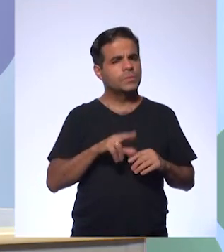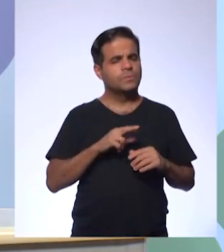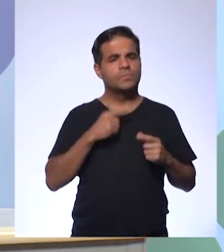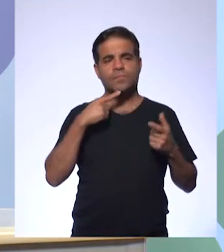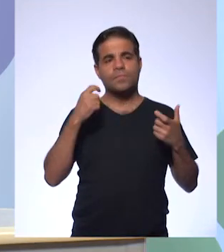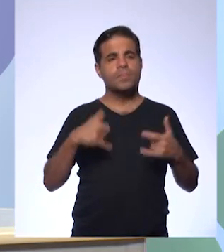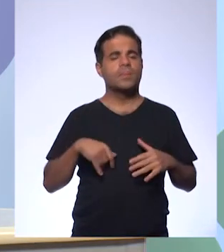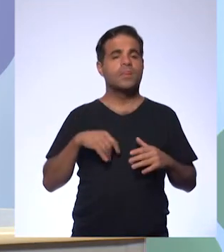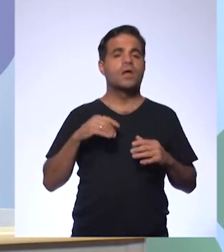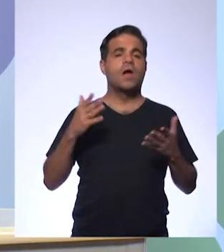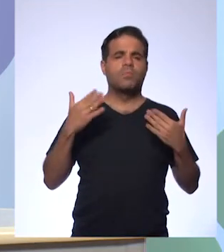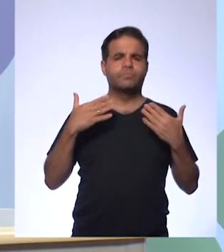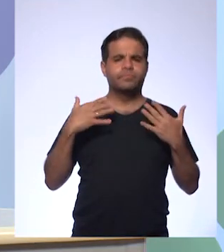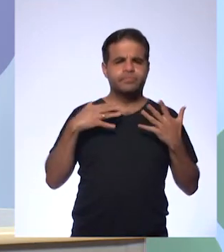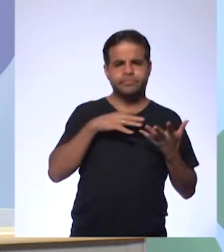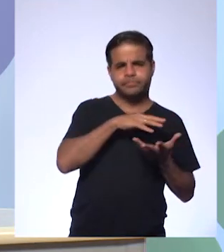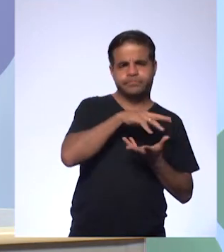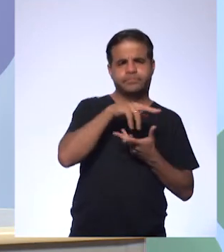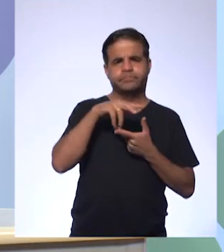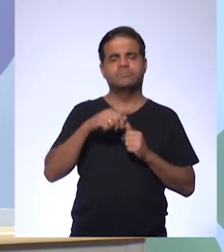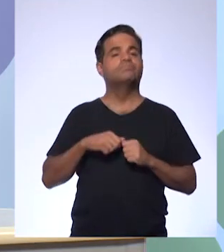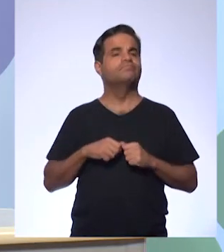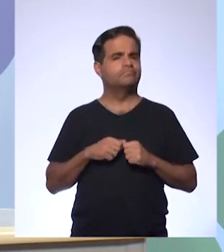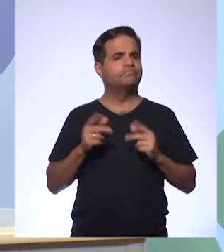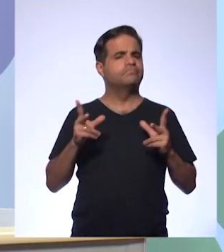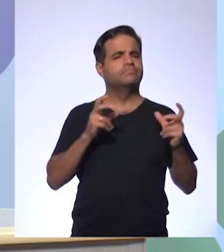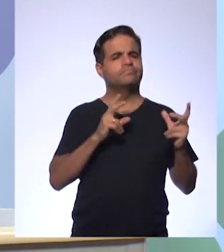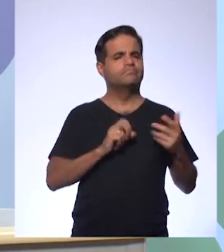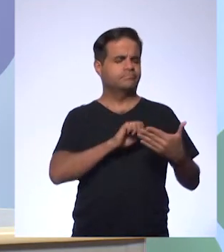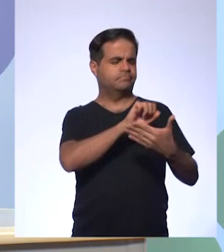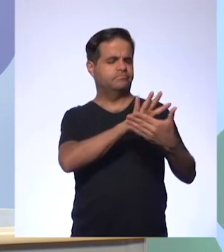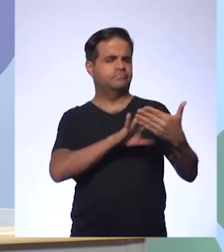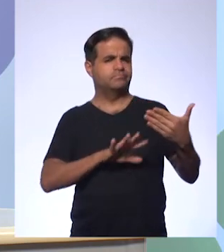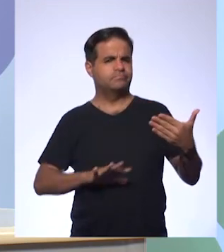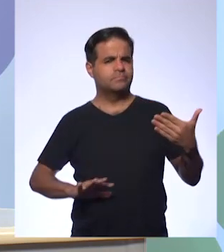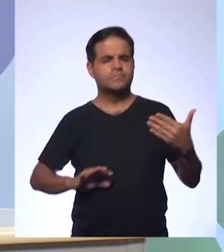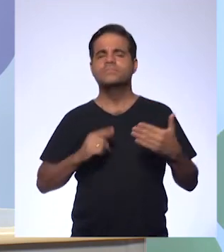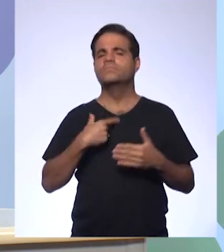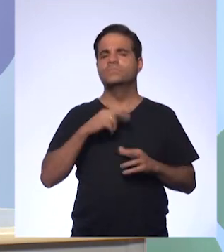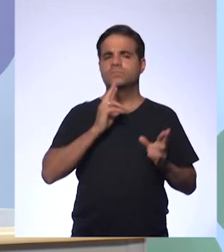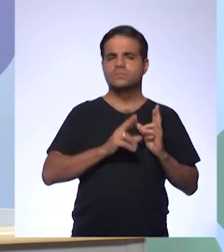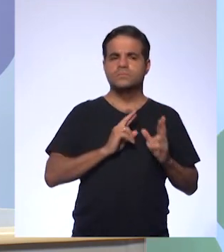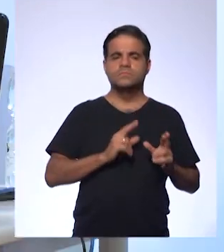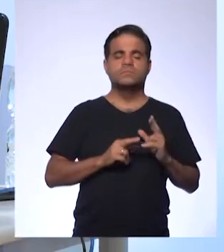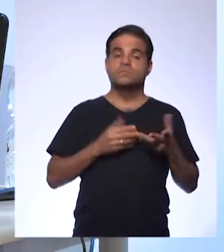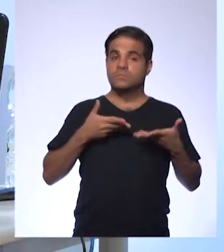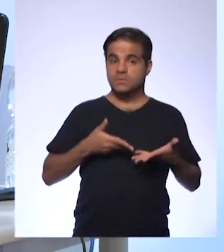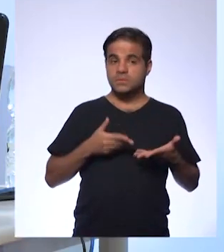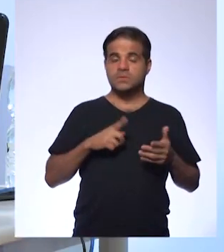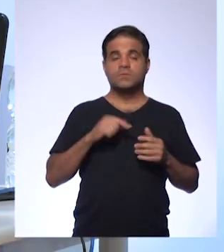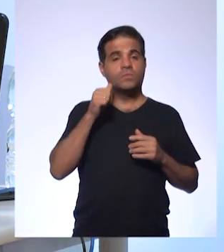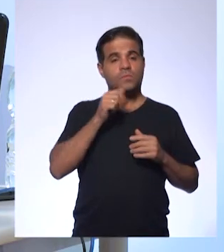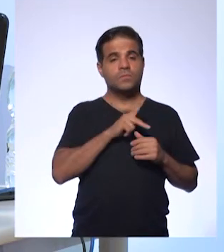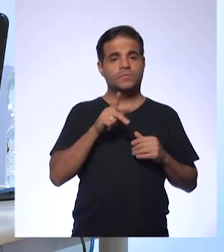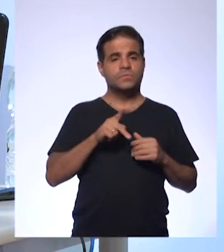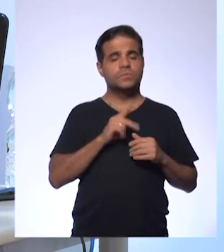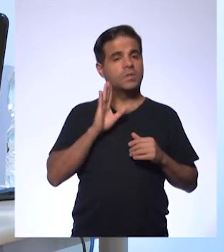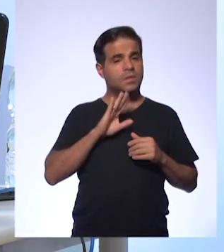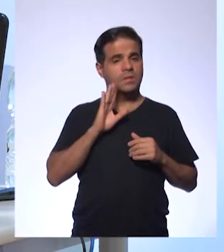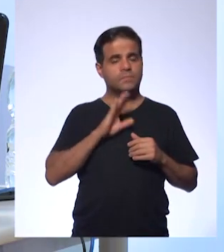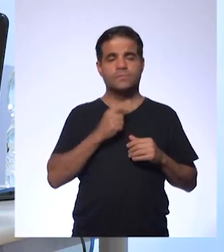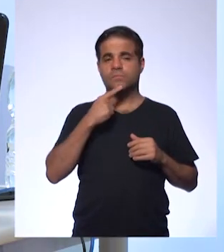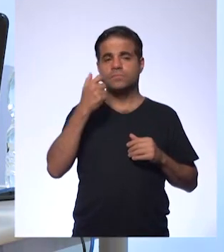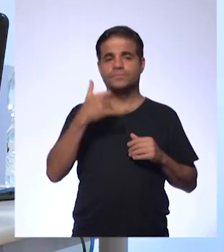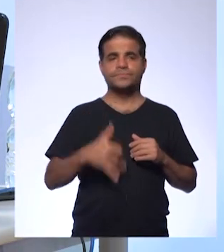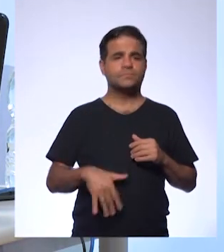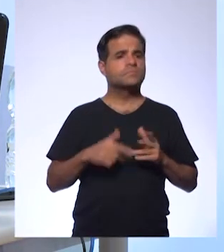dizendo aquecimento global. Ah, eu também estou percebendo isso. Muitos. Estou percebendo. Aqui teve uma professora bem legal. Ela